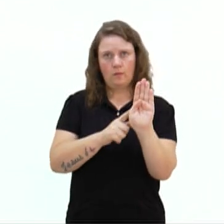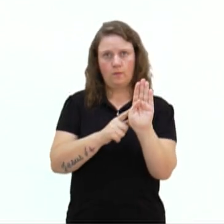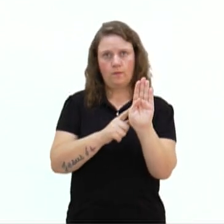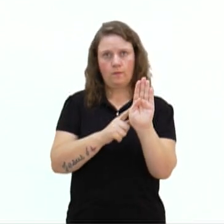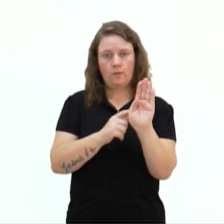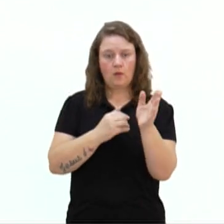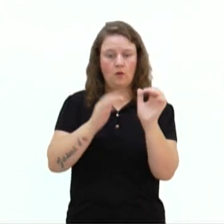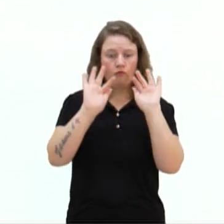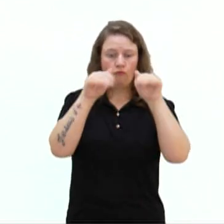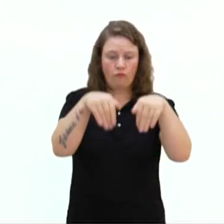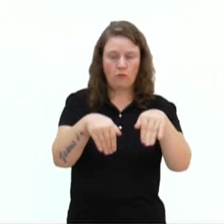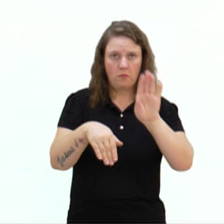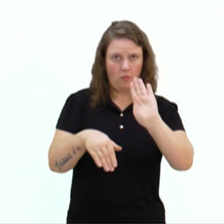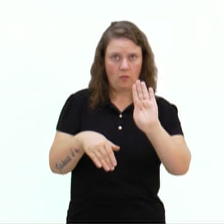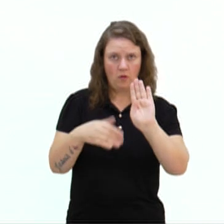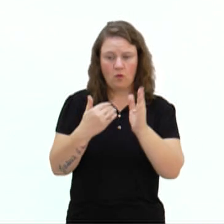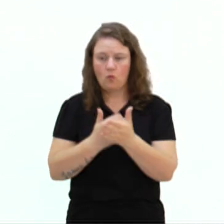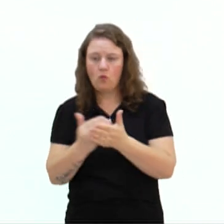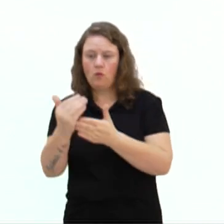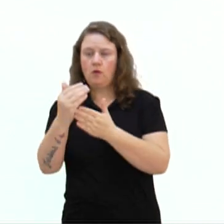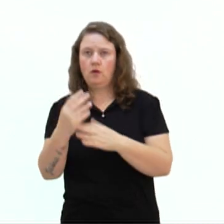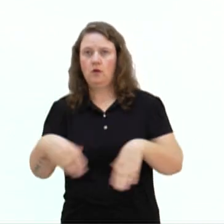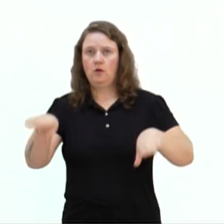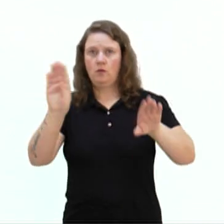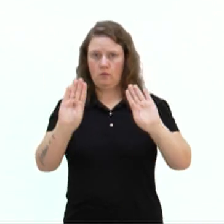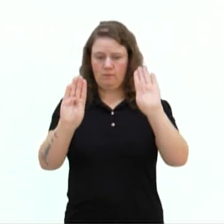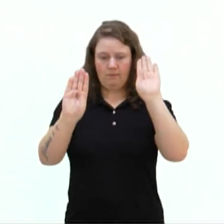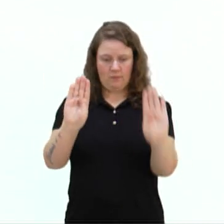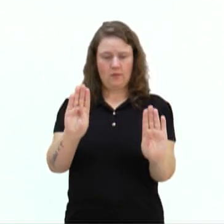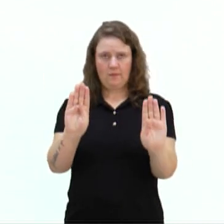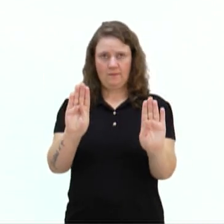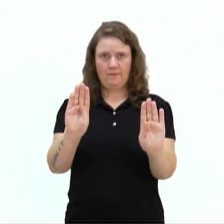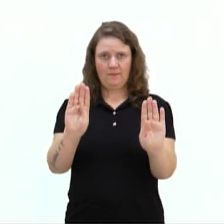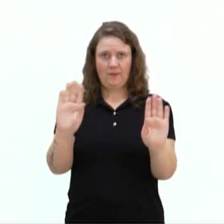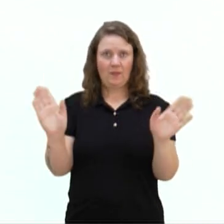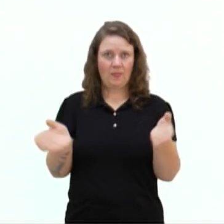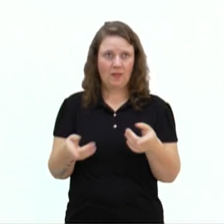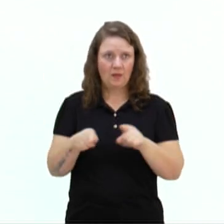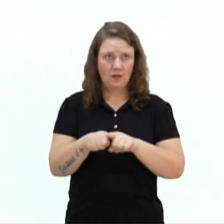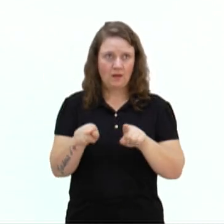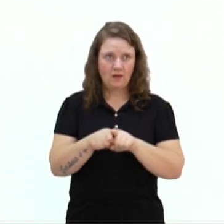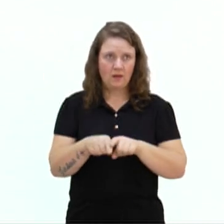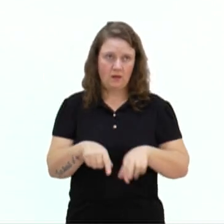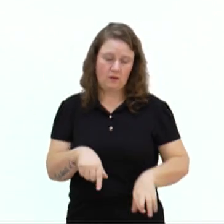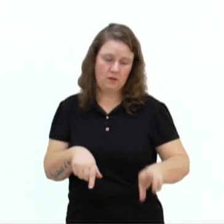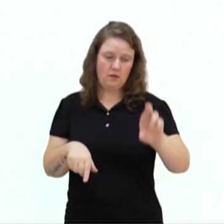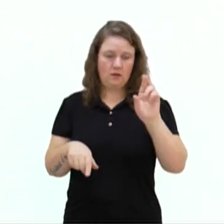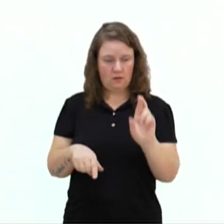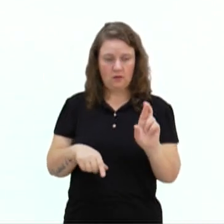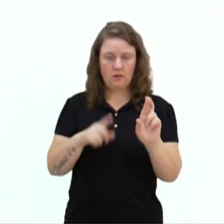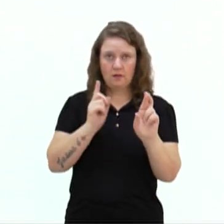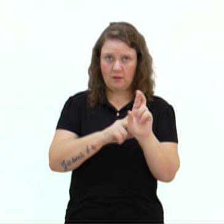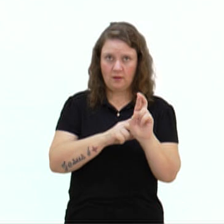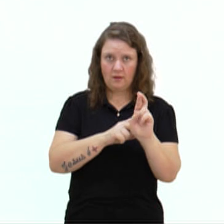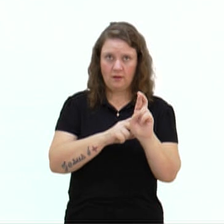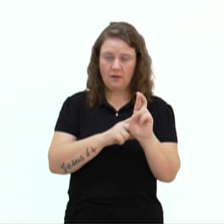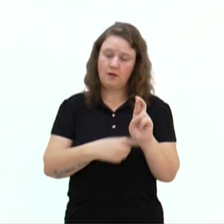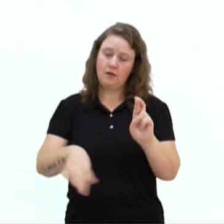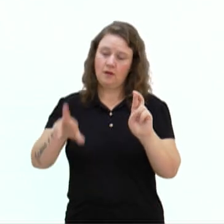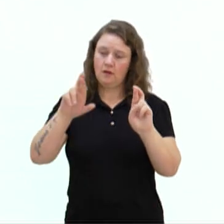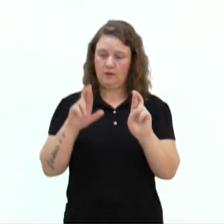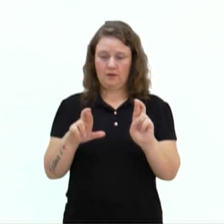Sub-bibliotecário. Sub terminou com B, bibliotecário começou com B. Super resistente. Super terminou com